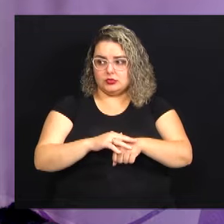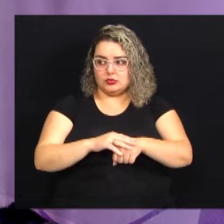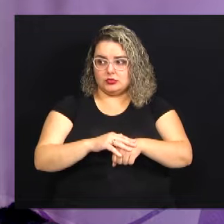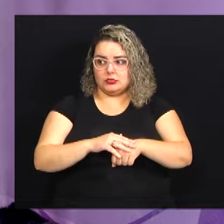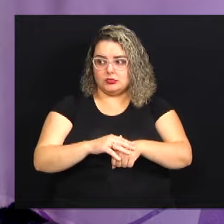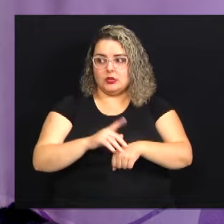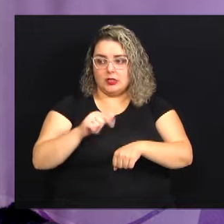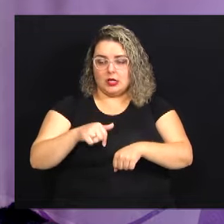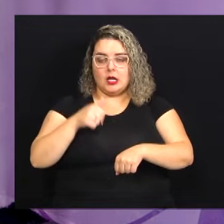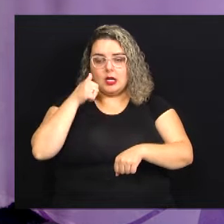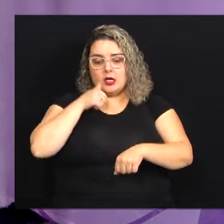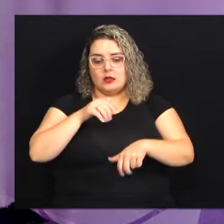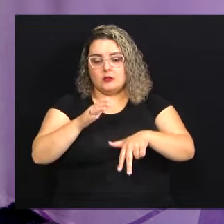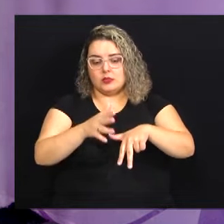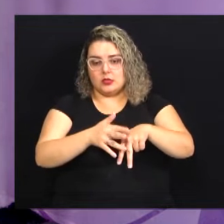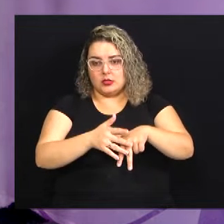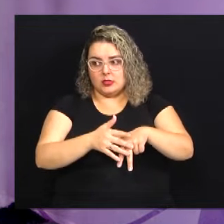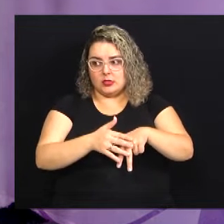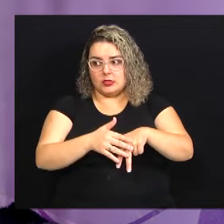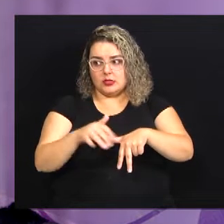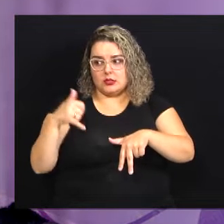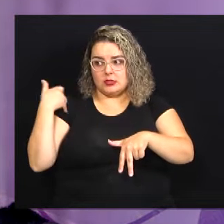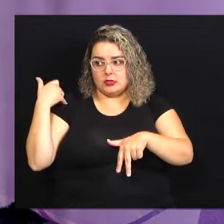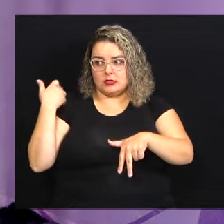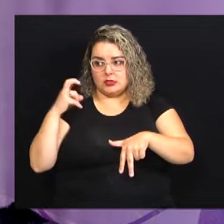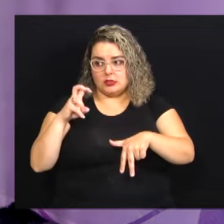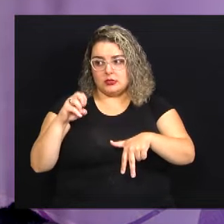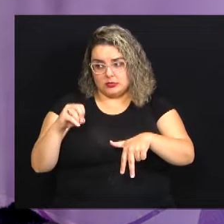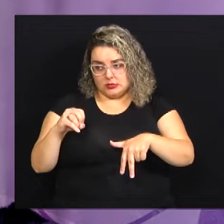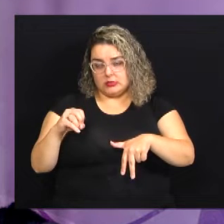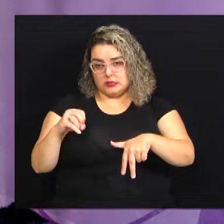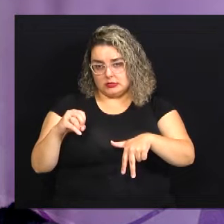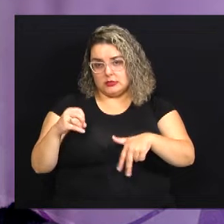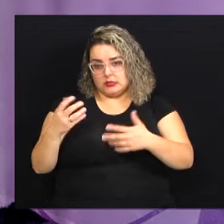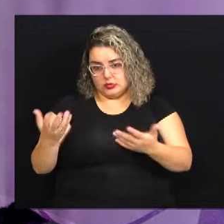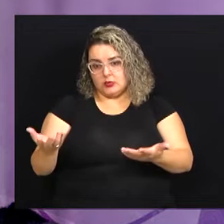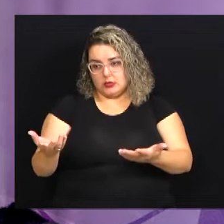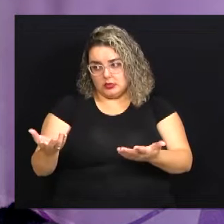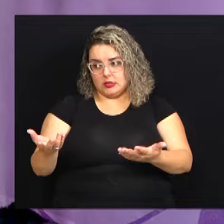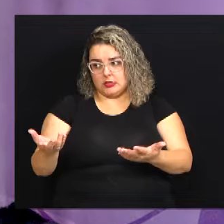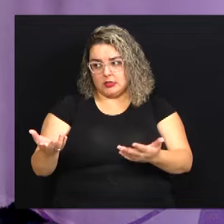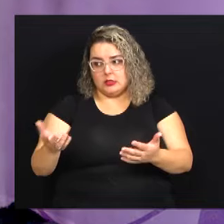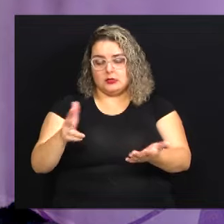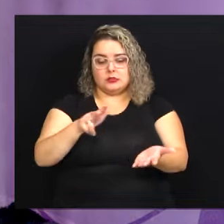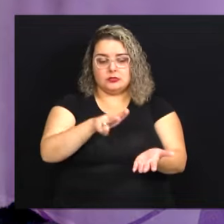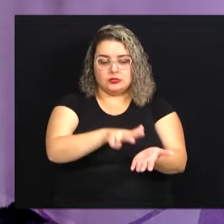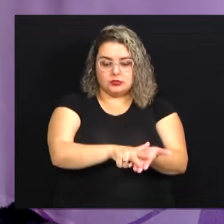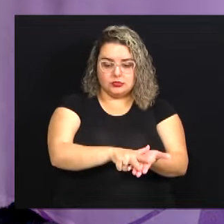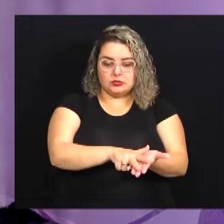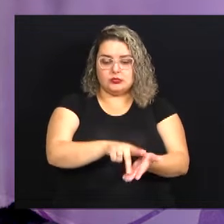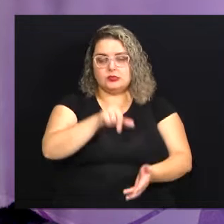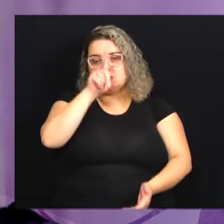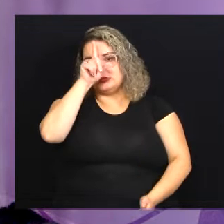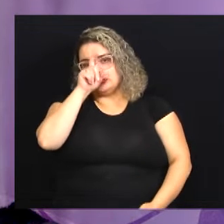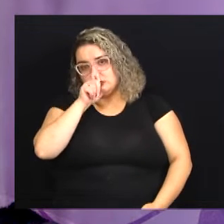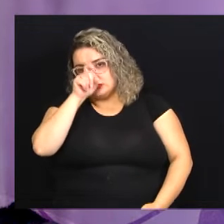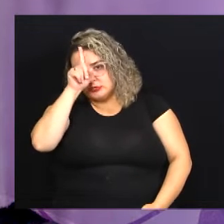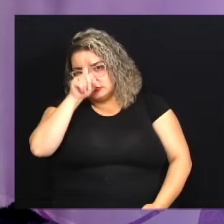uma paciente que tinha por volta de 50 anos, né? E que ela ficou internada no